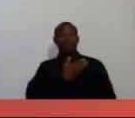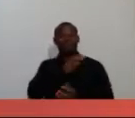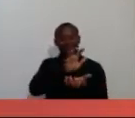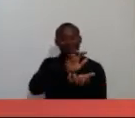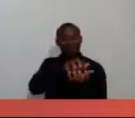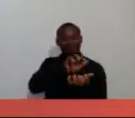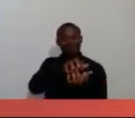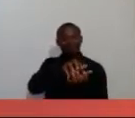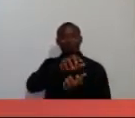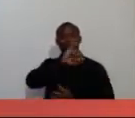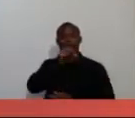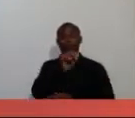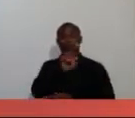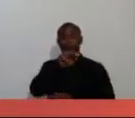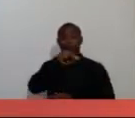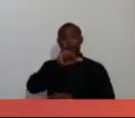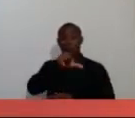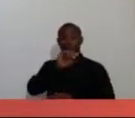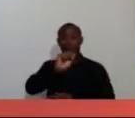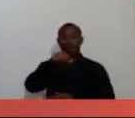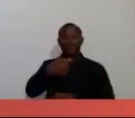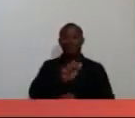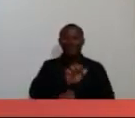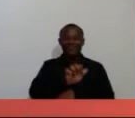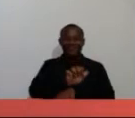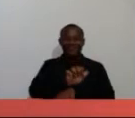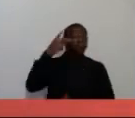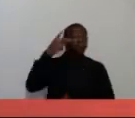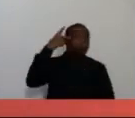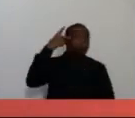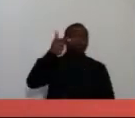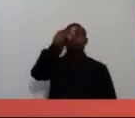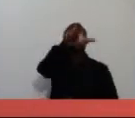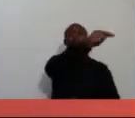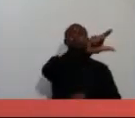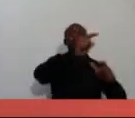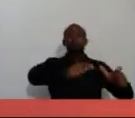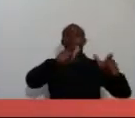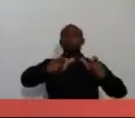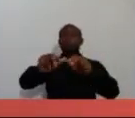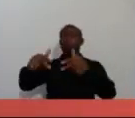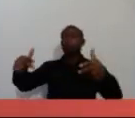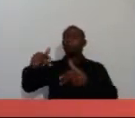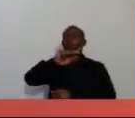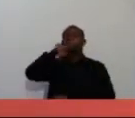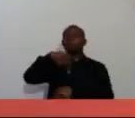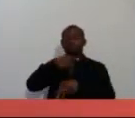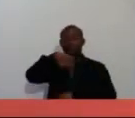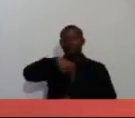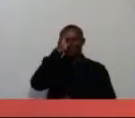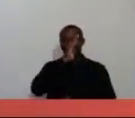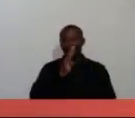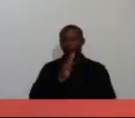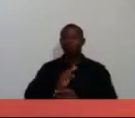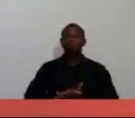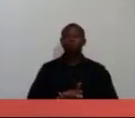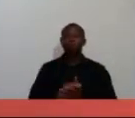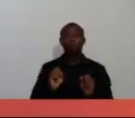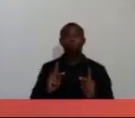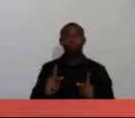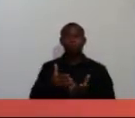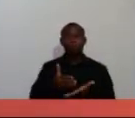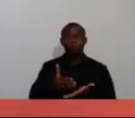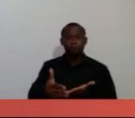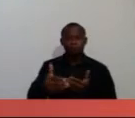São Paulo e outros de tantos lugares do nosso querido país. Bem, para iniciar o nosso